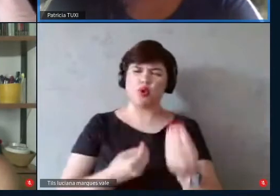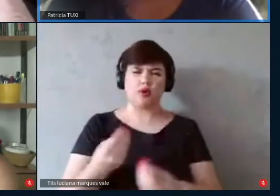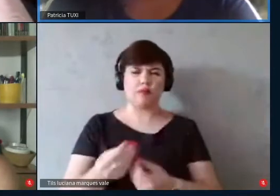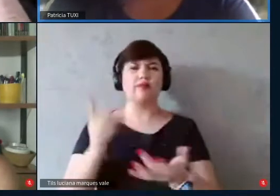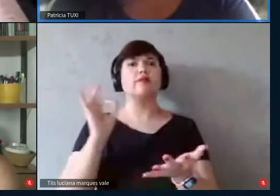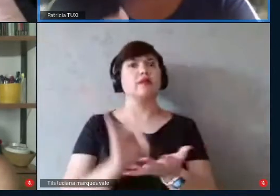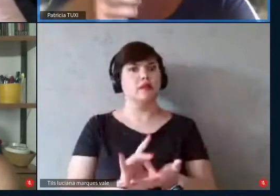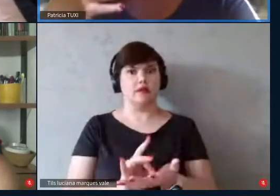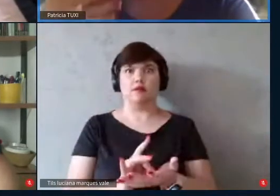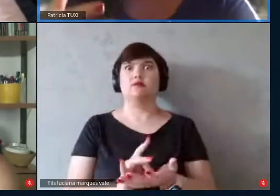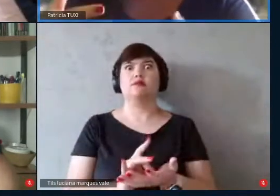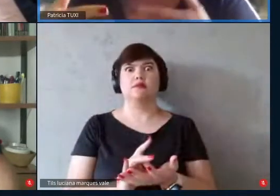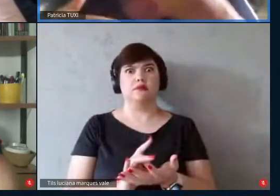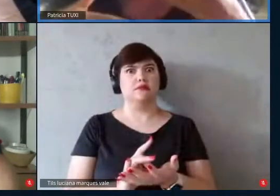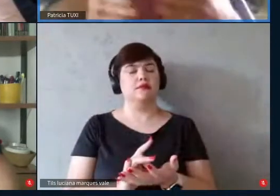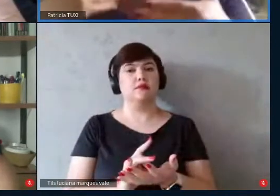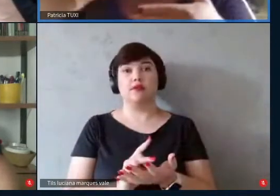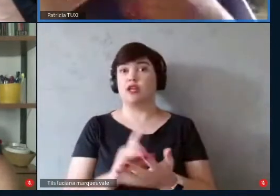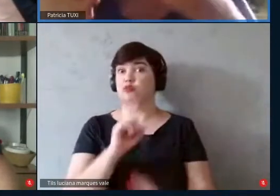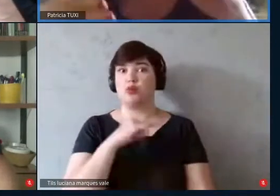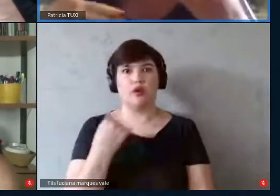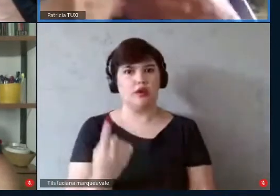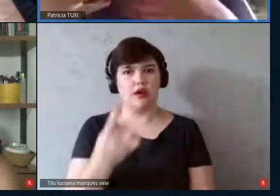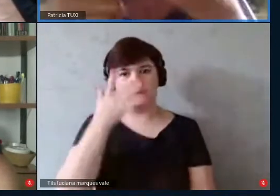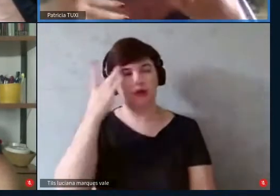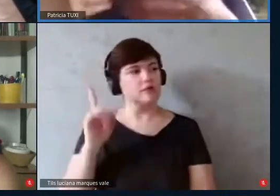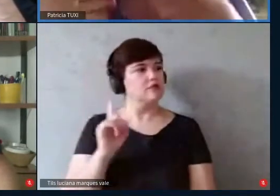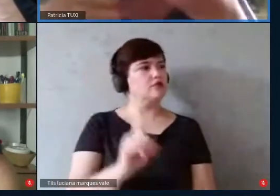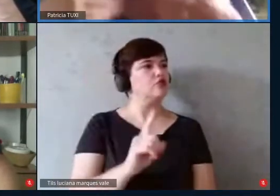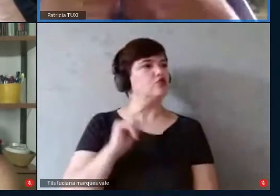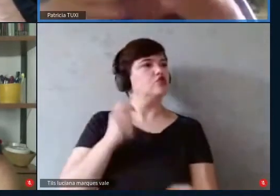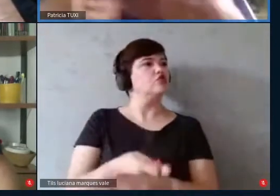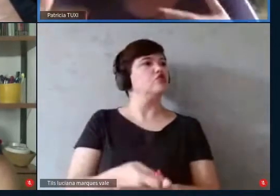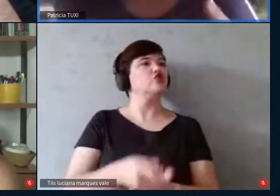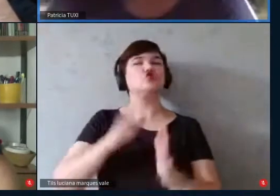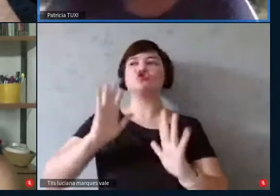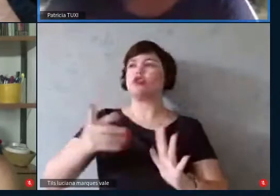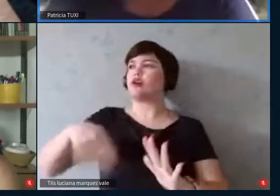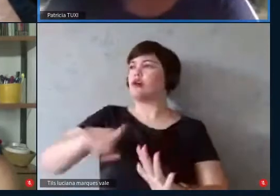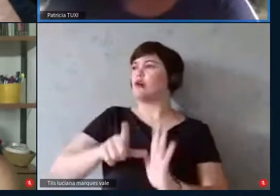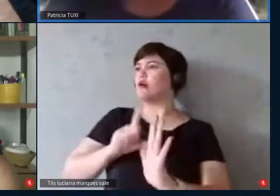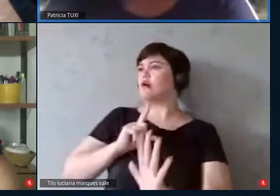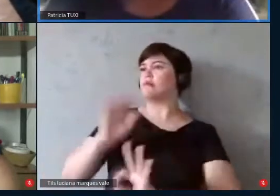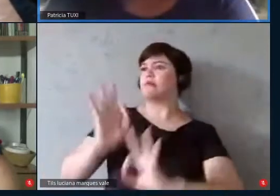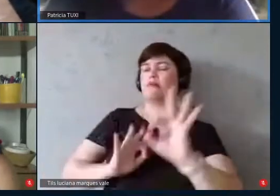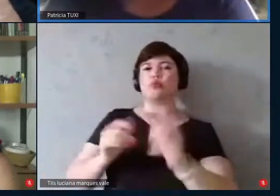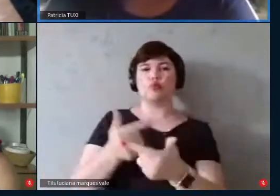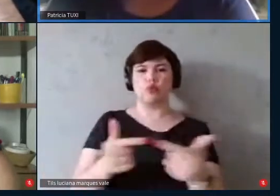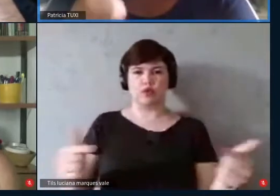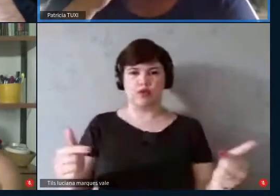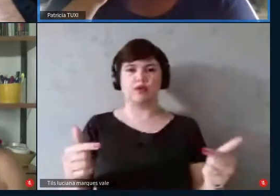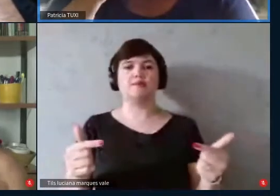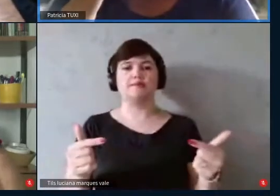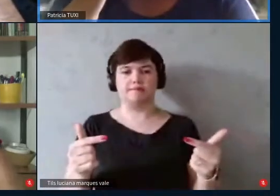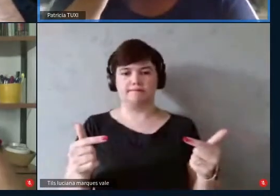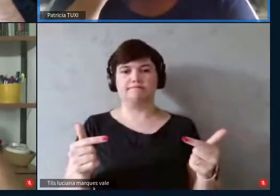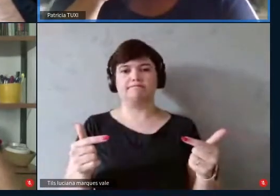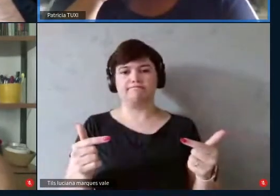é devastador, porque você chega e as pessoas já exigem um preparo que você não tem. Então, Pierre,